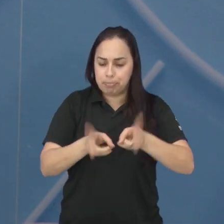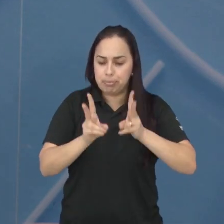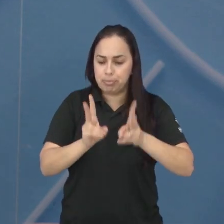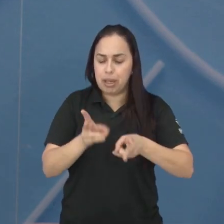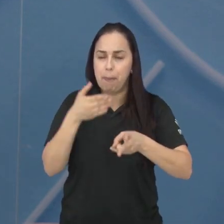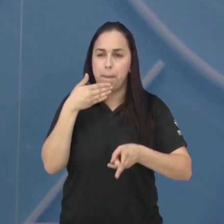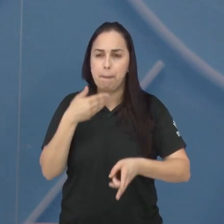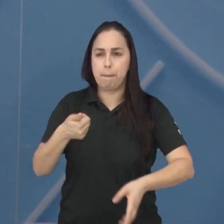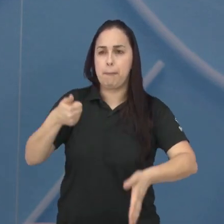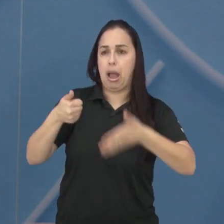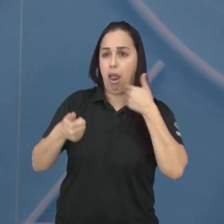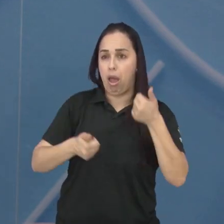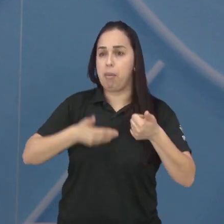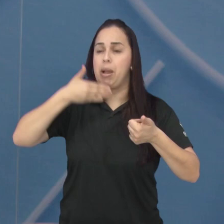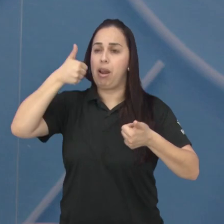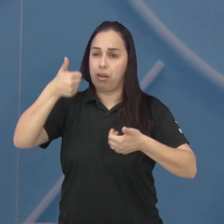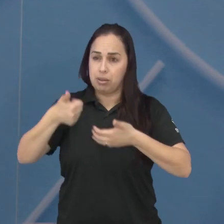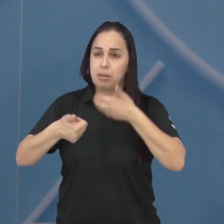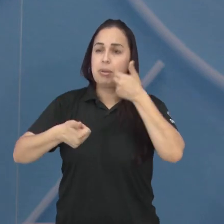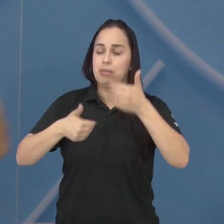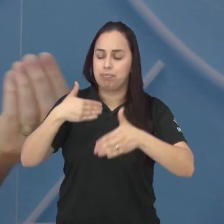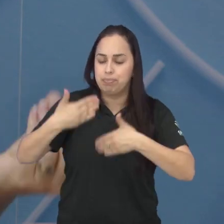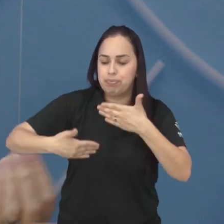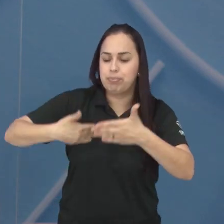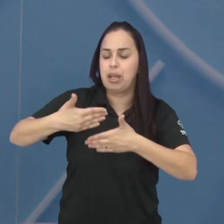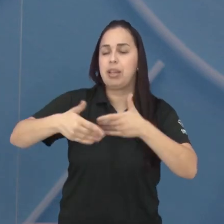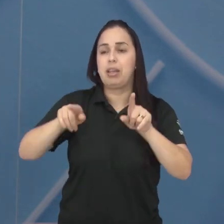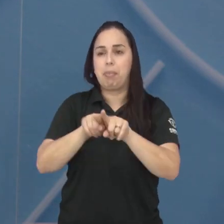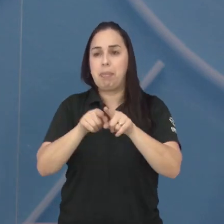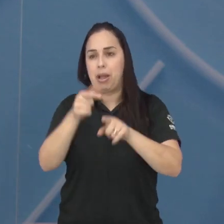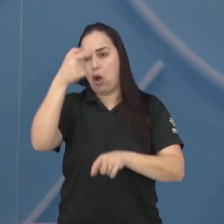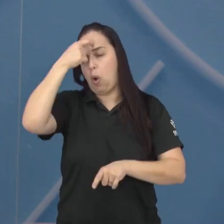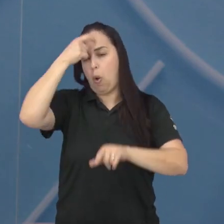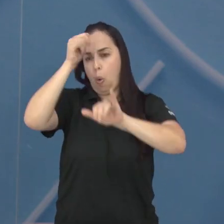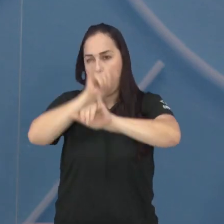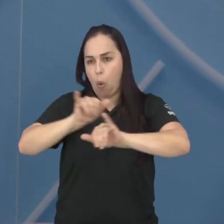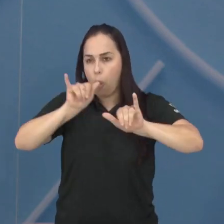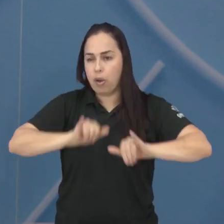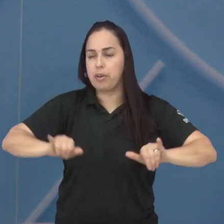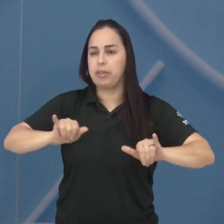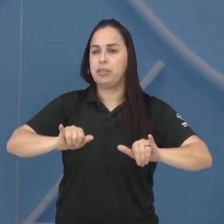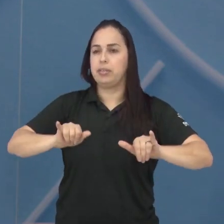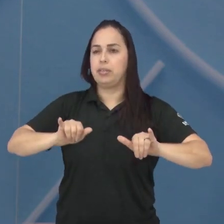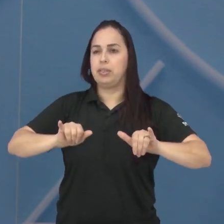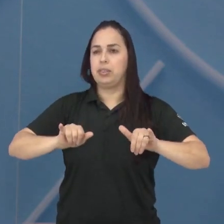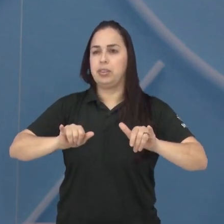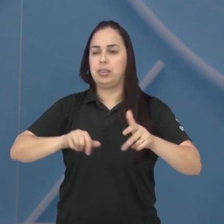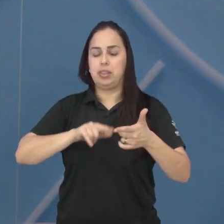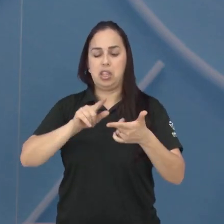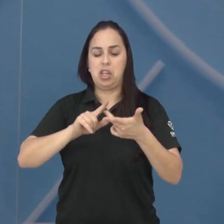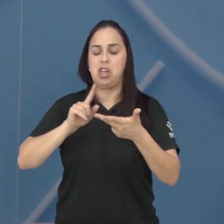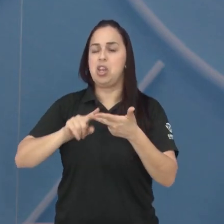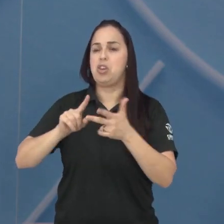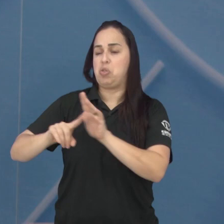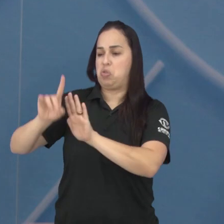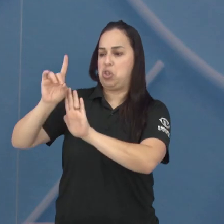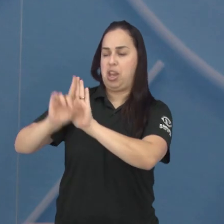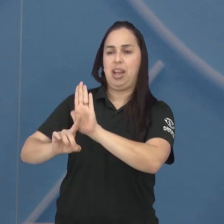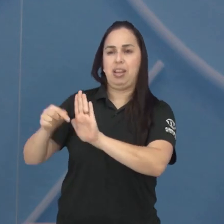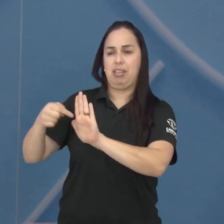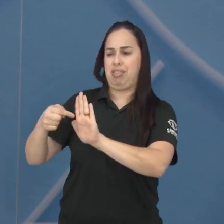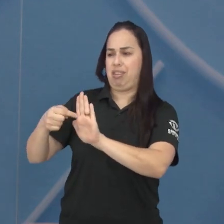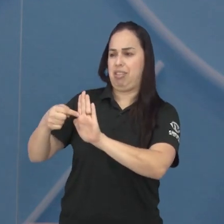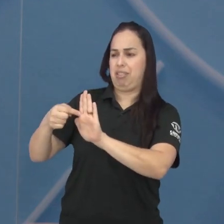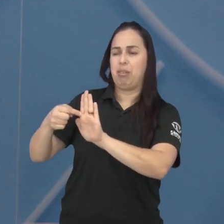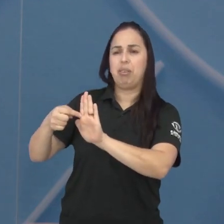está e melhorando nesse sentido, né, da conscientização, se a gente não abrir mão dos nossos direitos, então quando eles